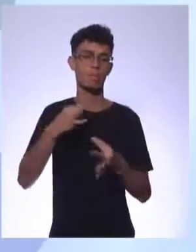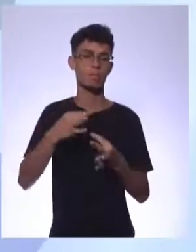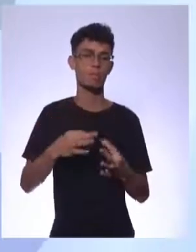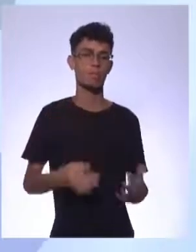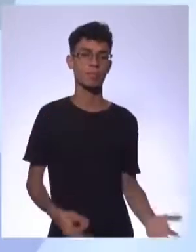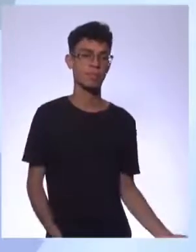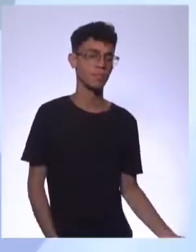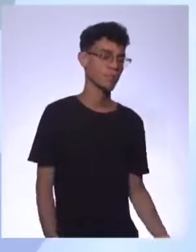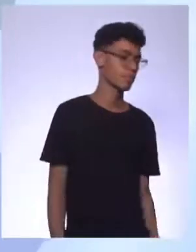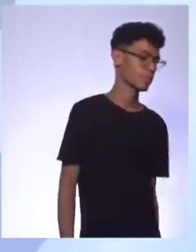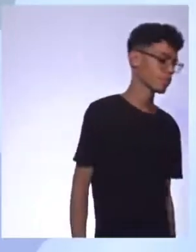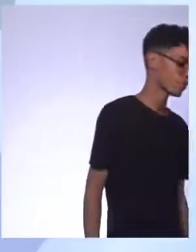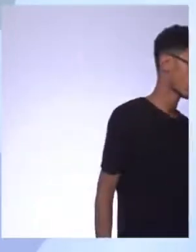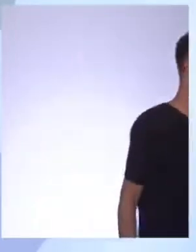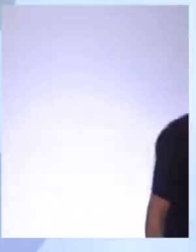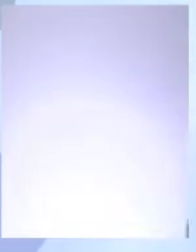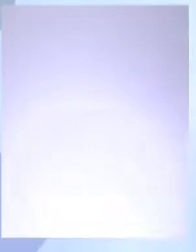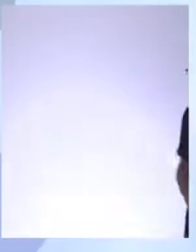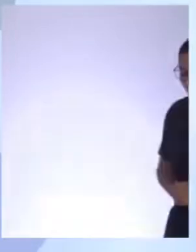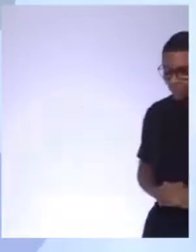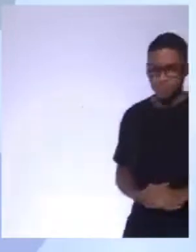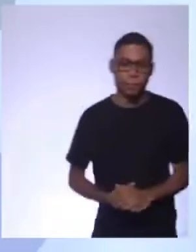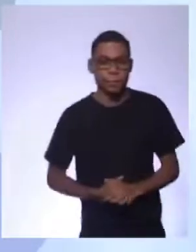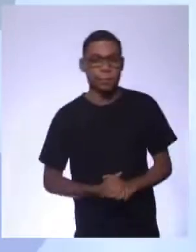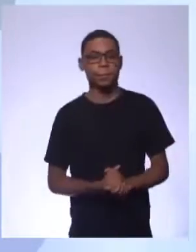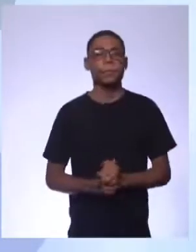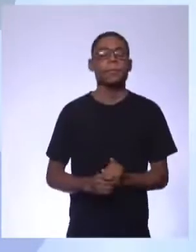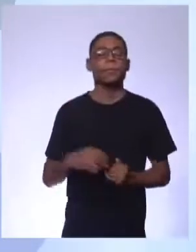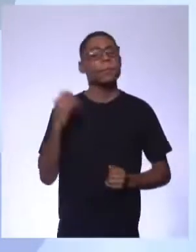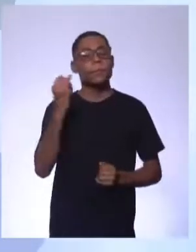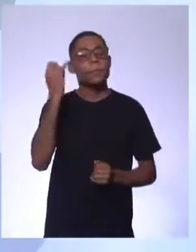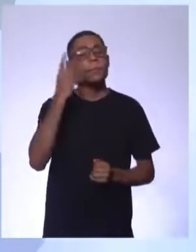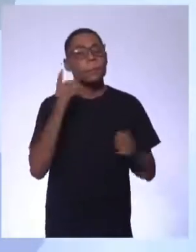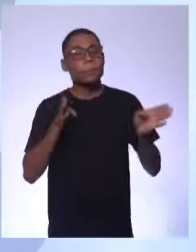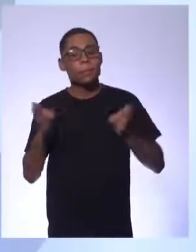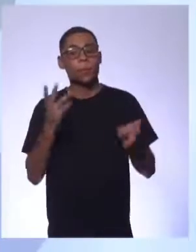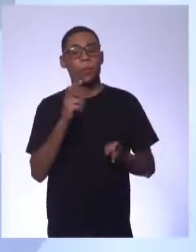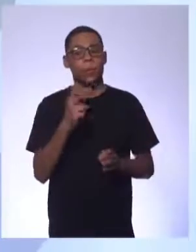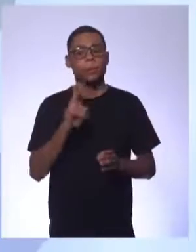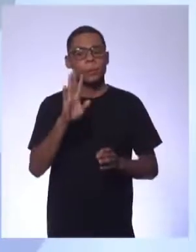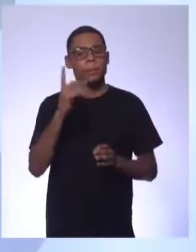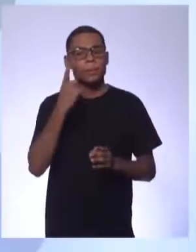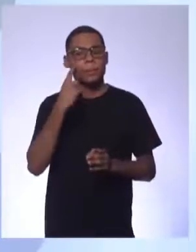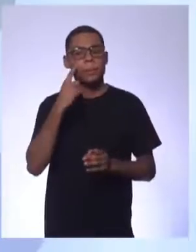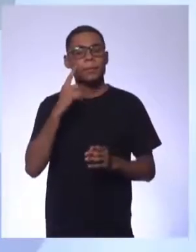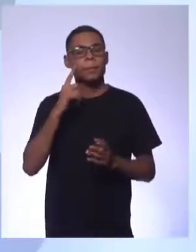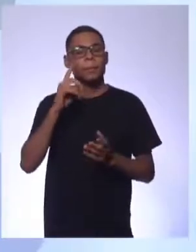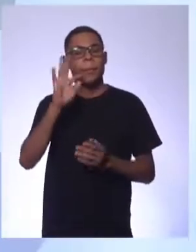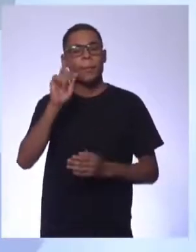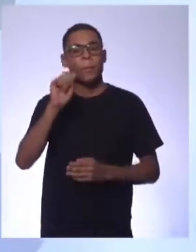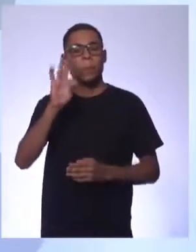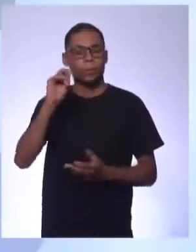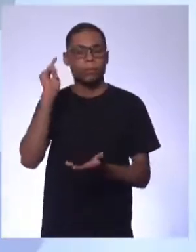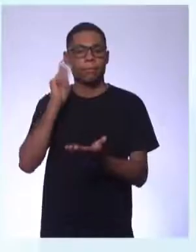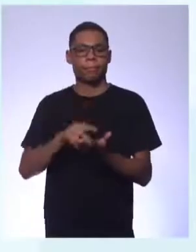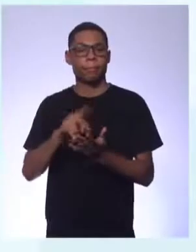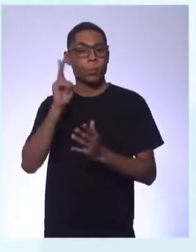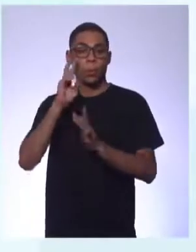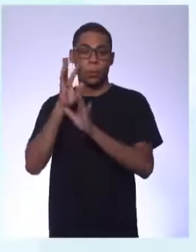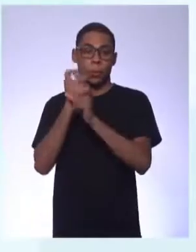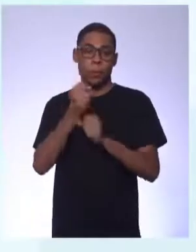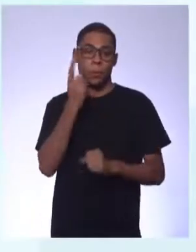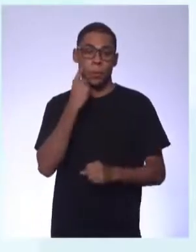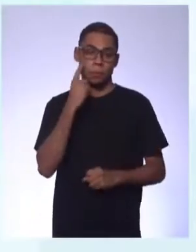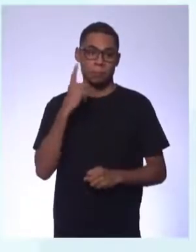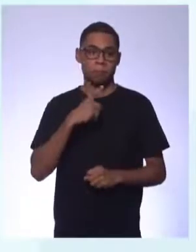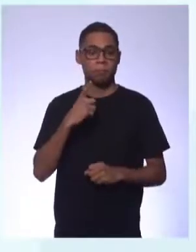lá, é importante isso, né, ver os dois lados. Agora, olha só o que vem na tela, vamos falar o que é fato. Temos um exemplo de um fato histórico, histórico, não tem como